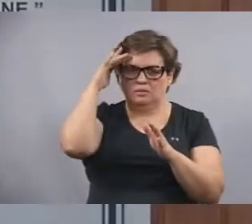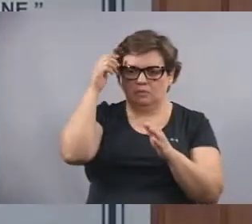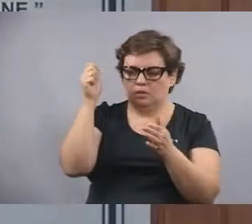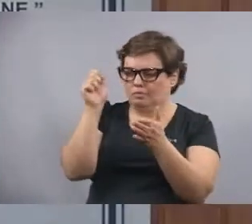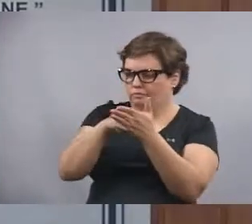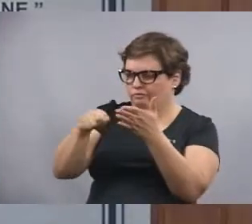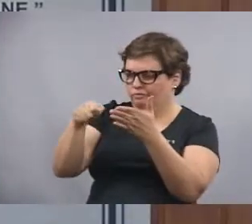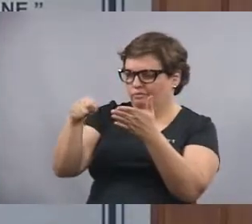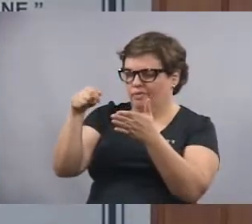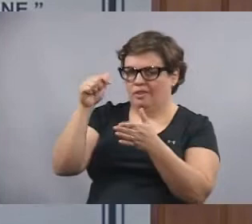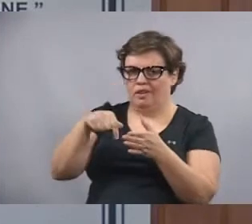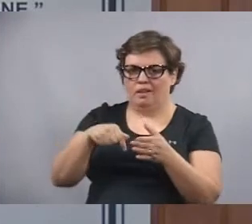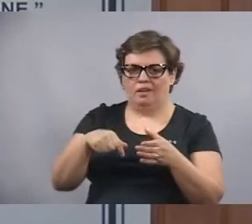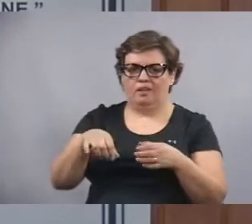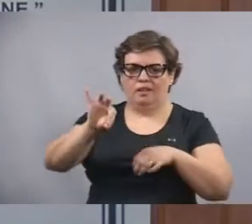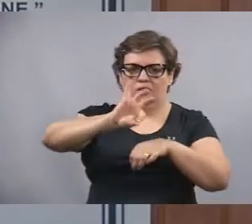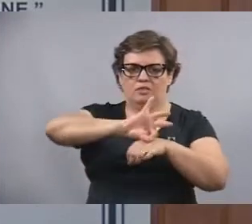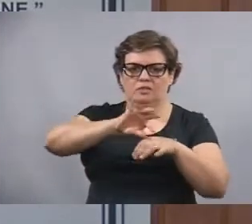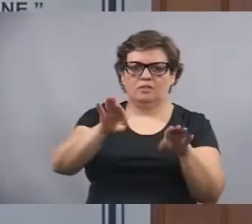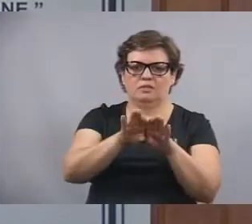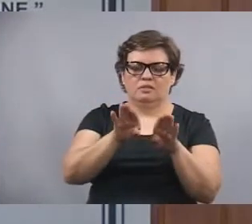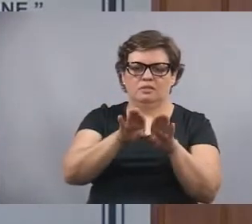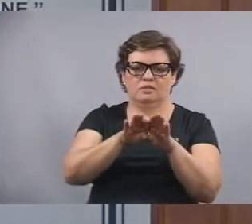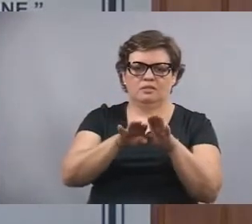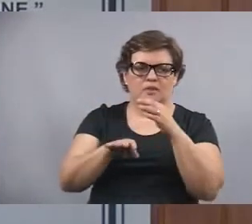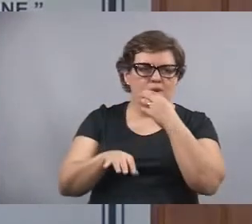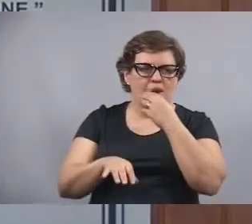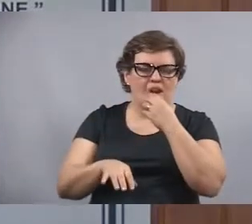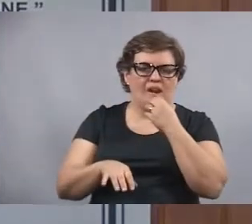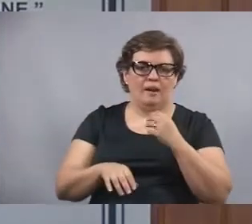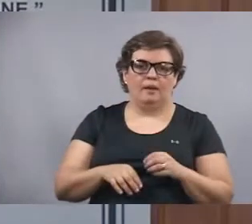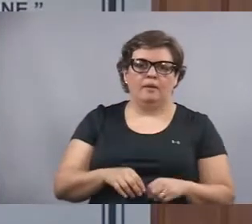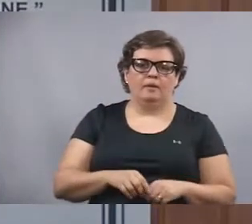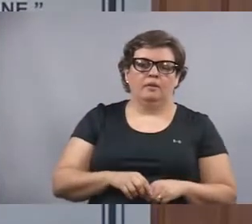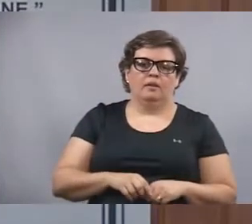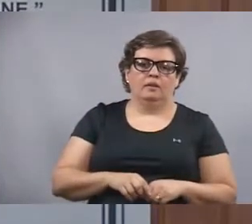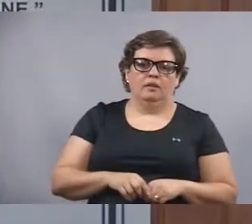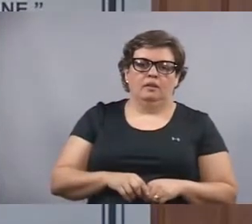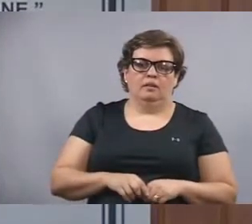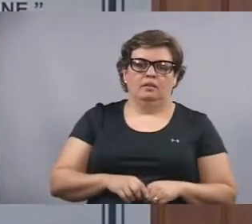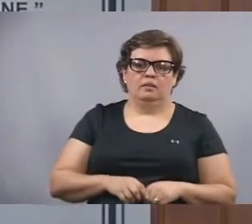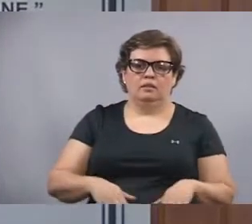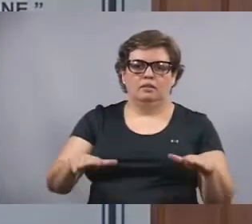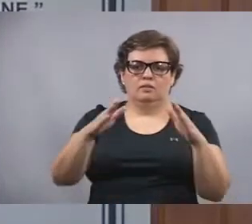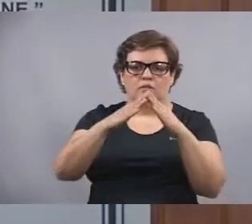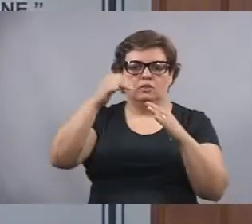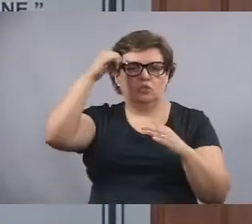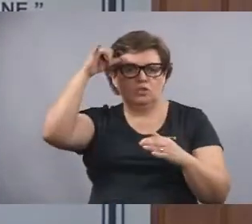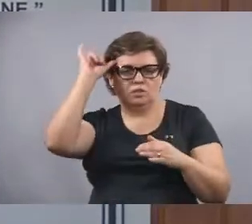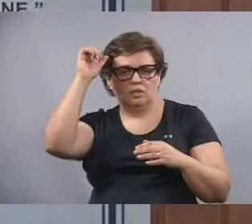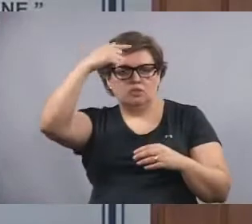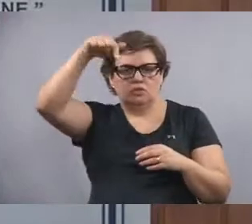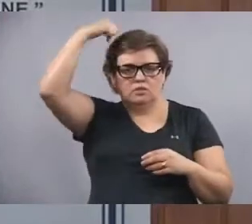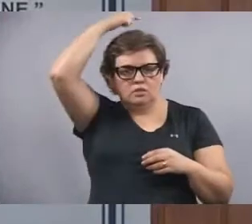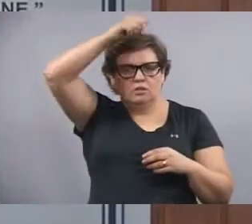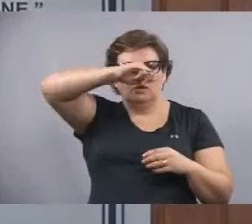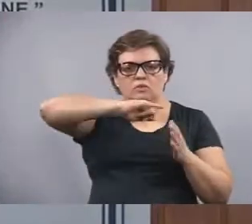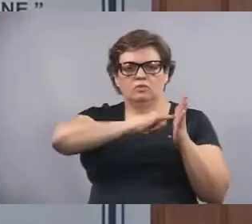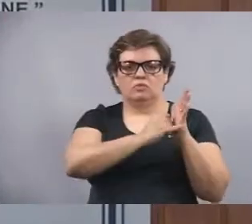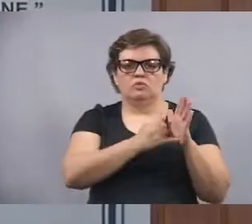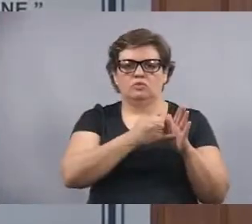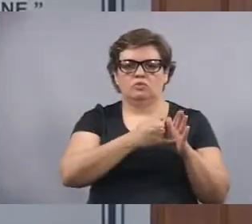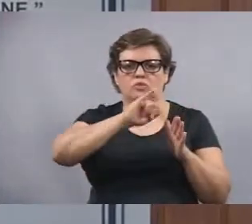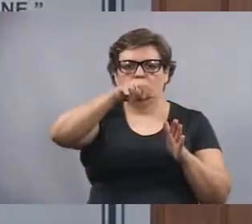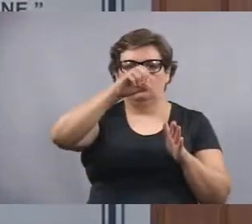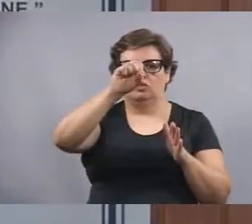centros comerciantes, os moradores do sítio São José, doutor Nardi, 4 quilômetros para lá de